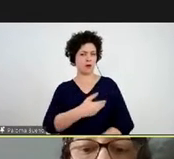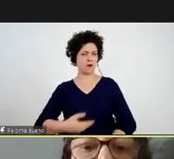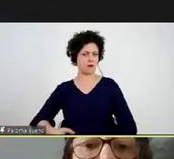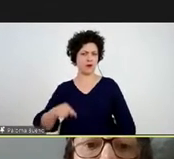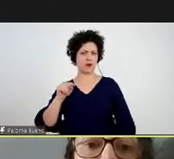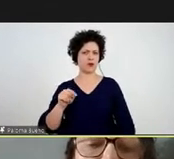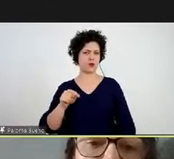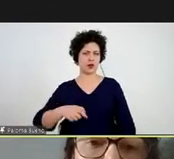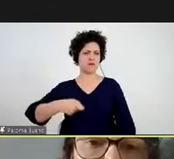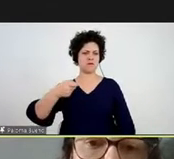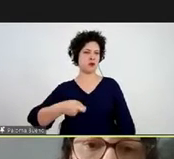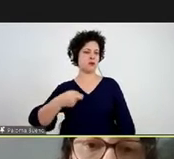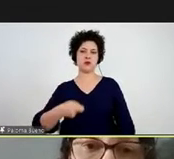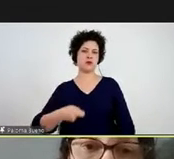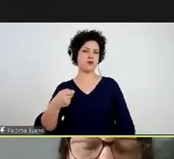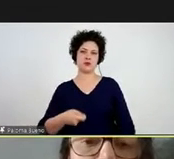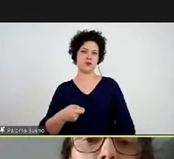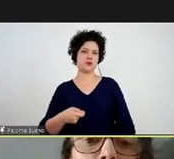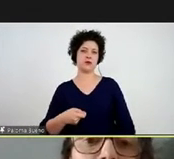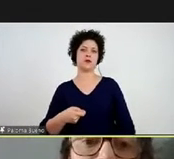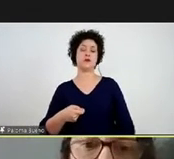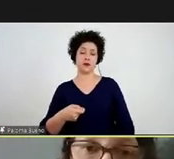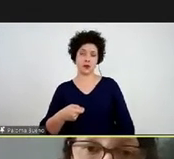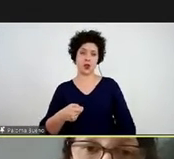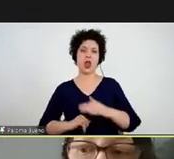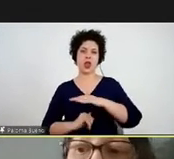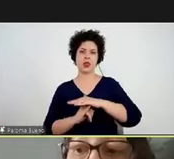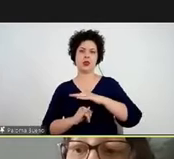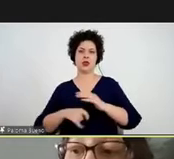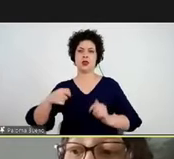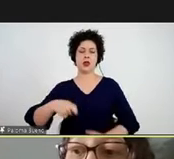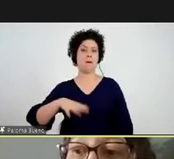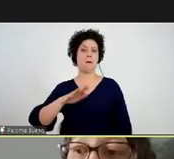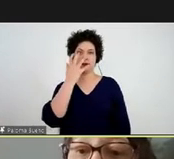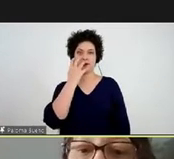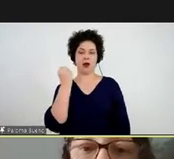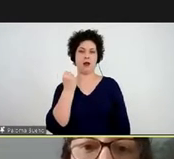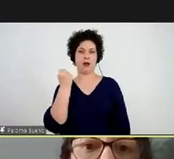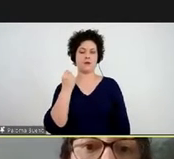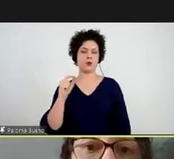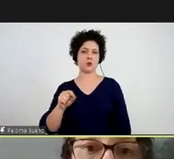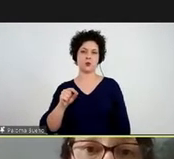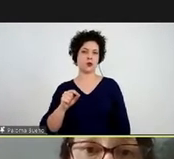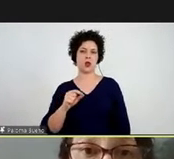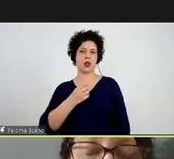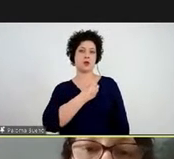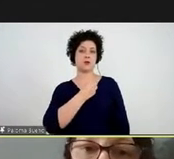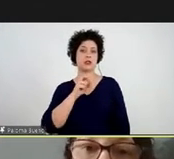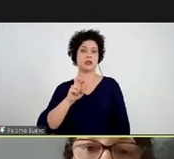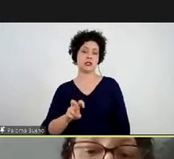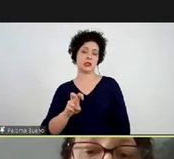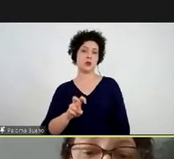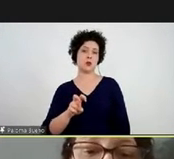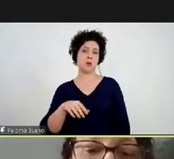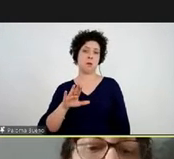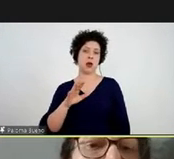que decretou muitos atos institucionais. O mais severo foi o ato institucional número 5, talvez o